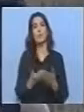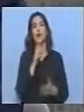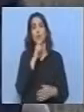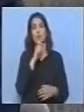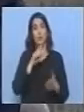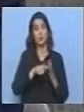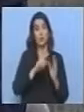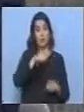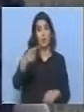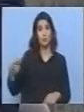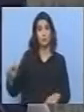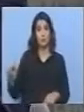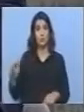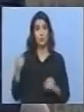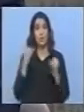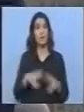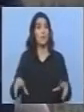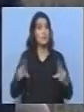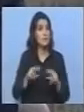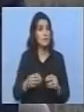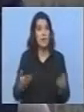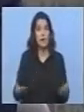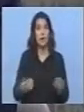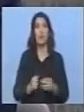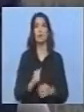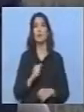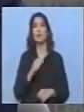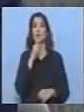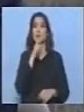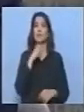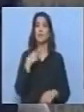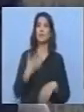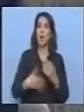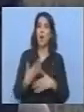outros projetos, projetos inovadores, possam ganhar curso